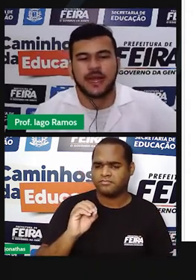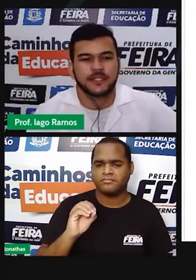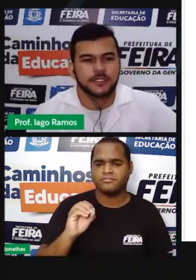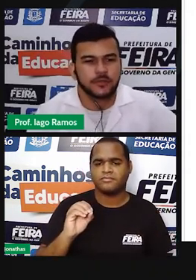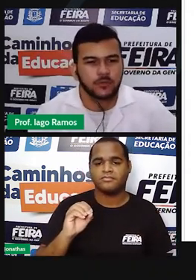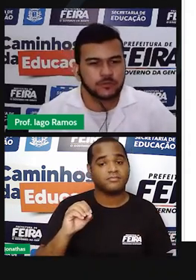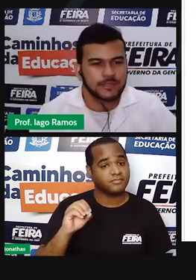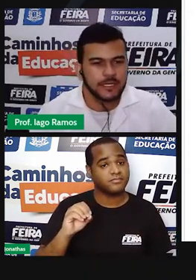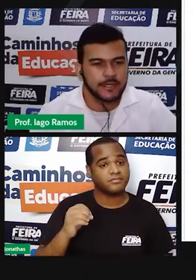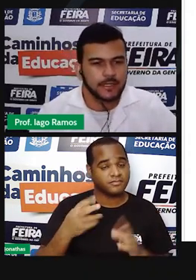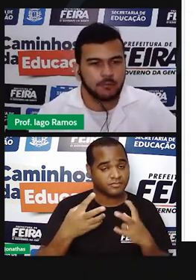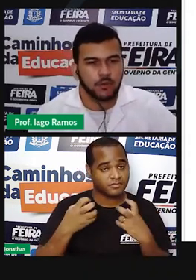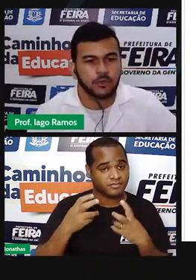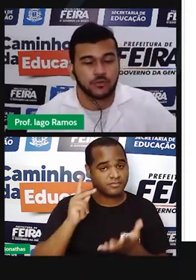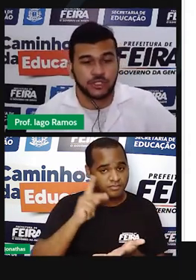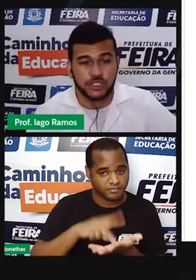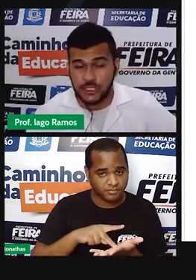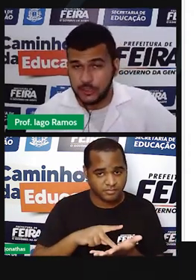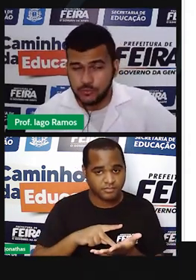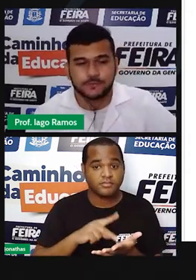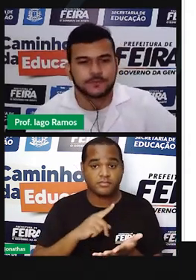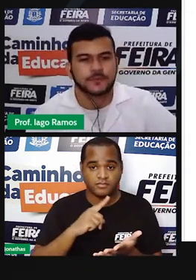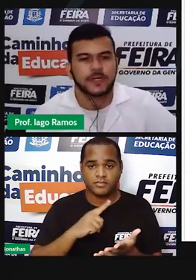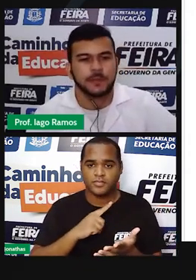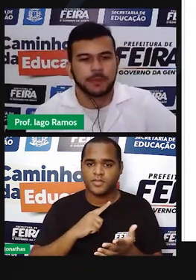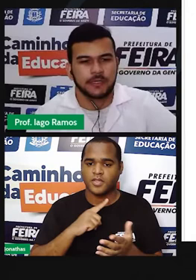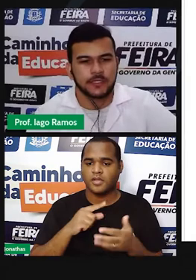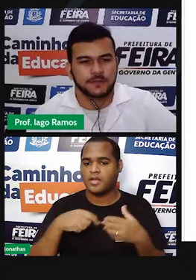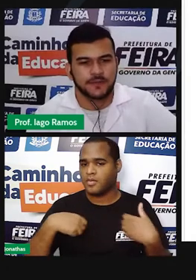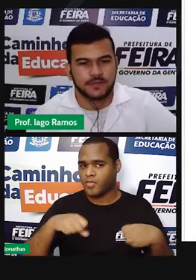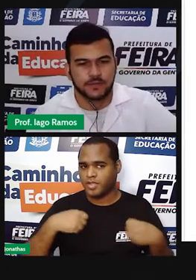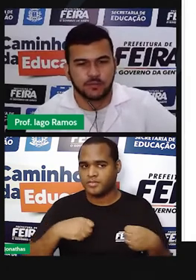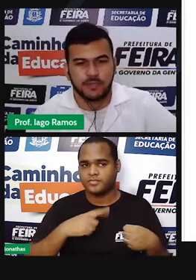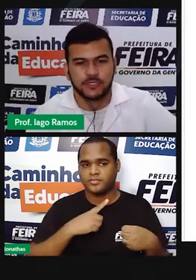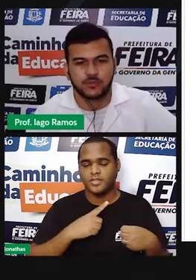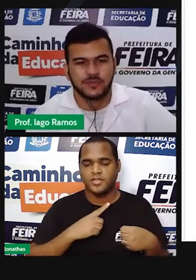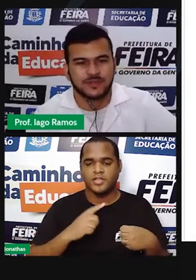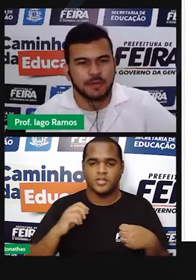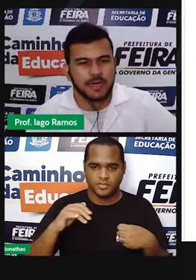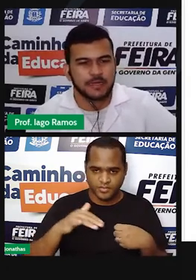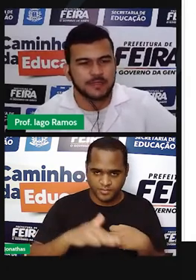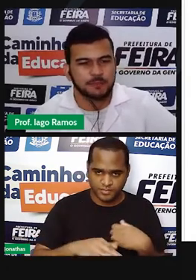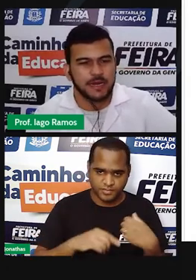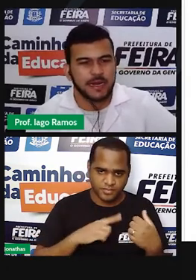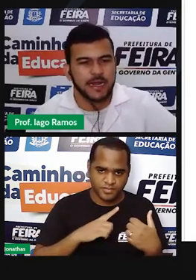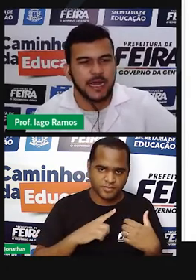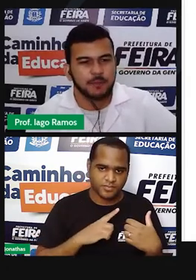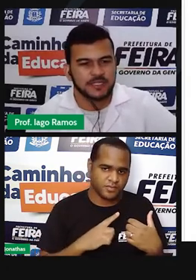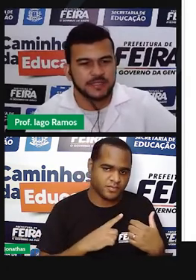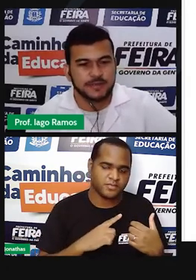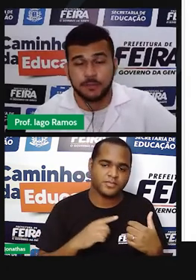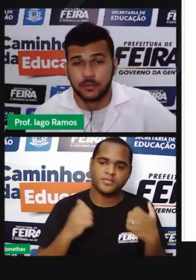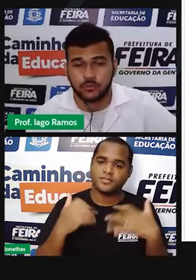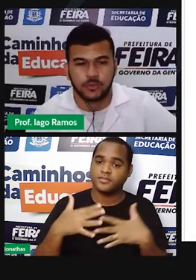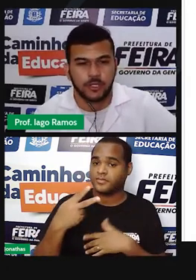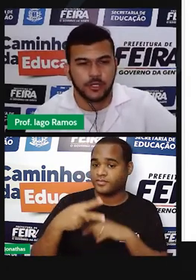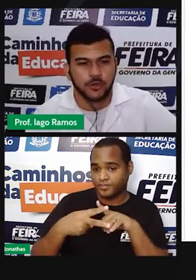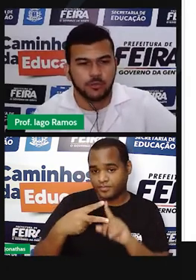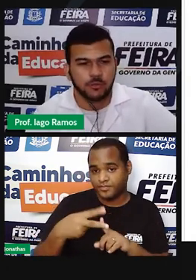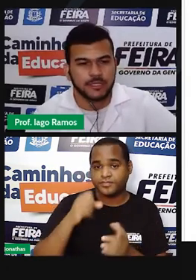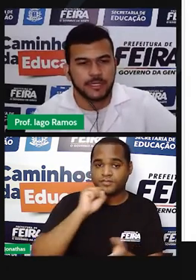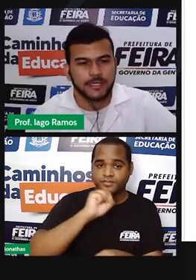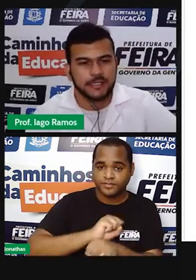partir com o tanque da moto cheio e planeja fazer somente duas paradas para reabastecimento,